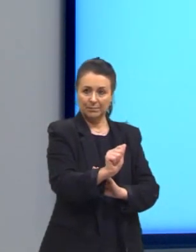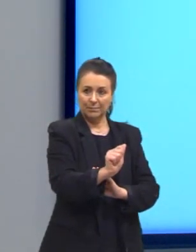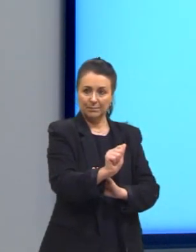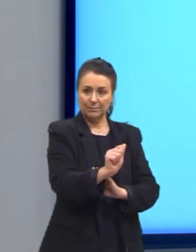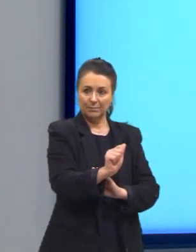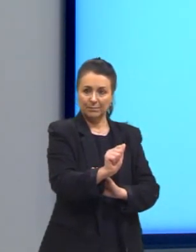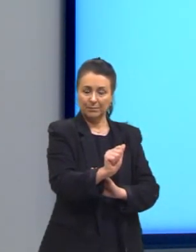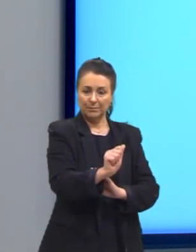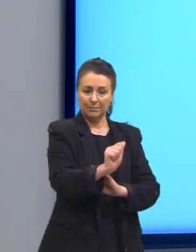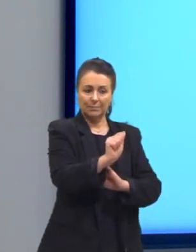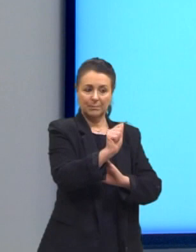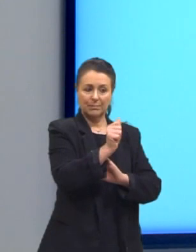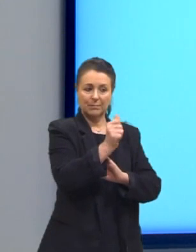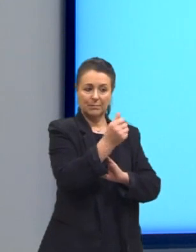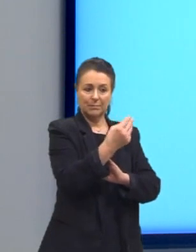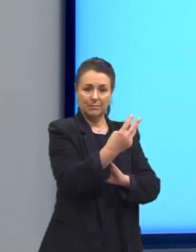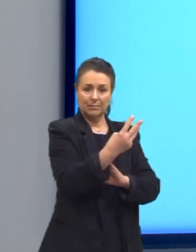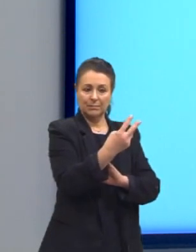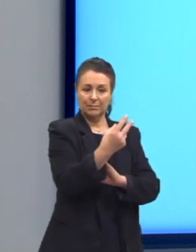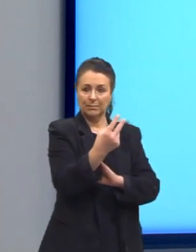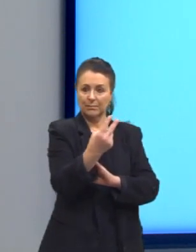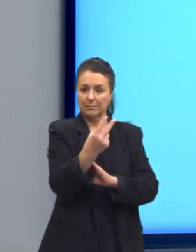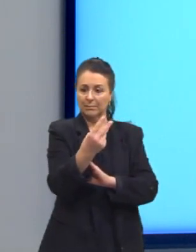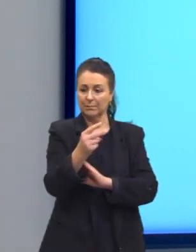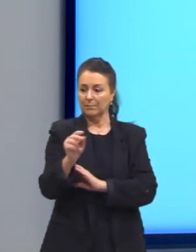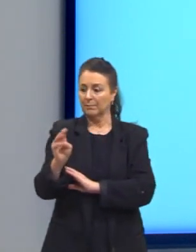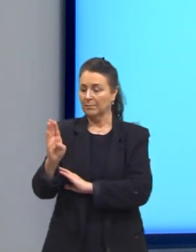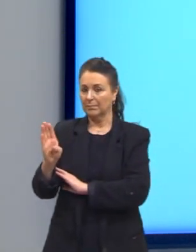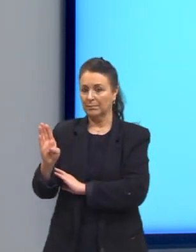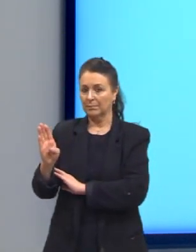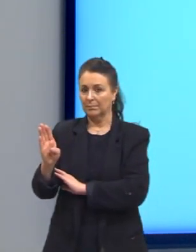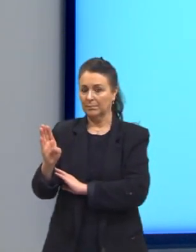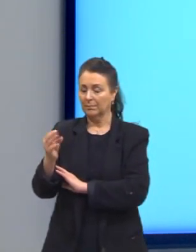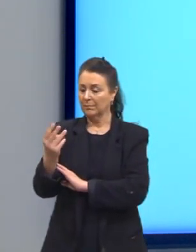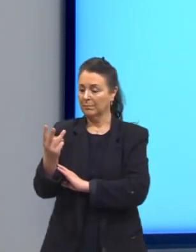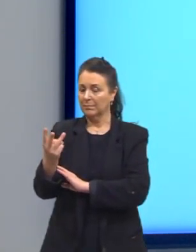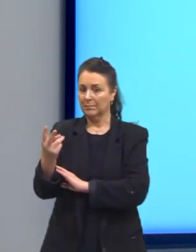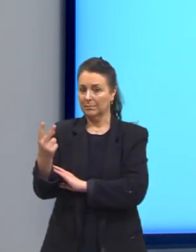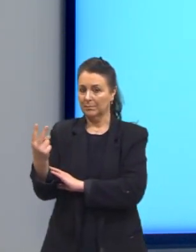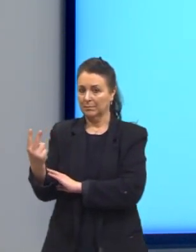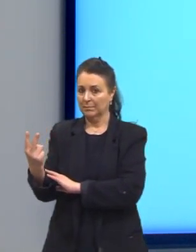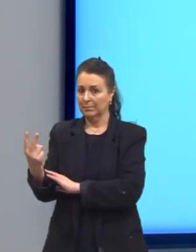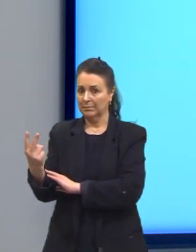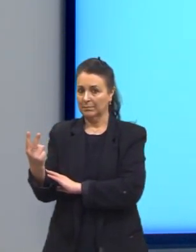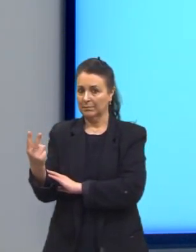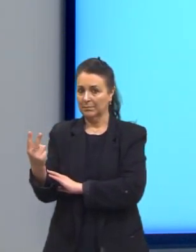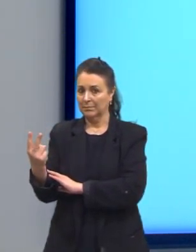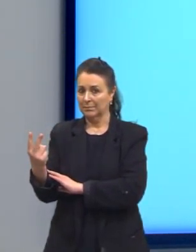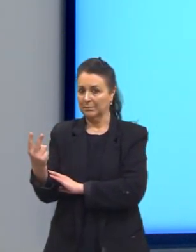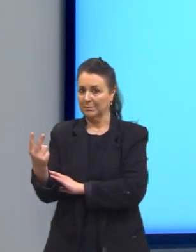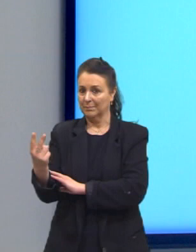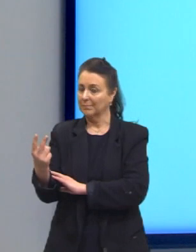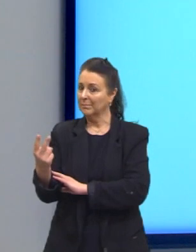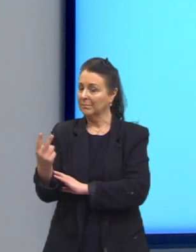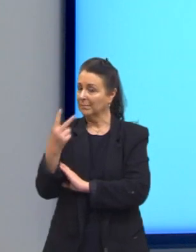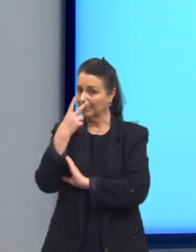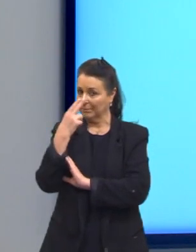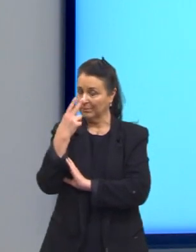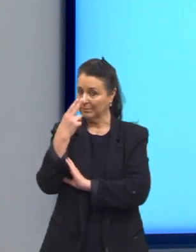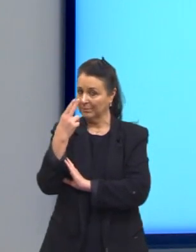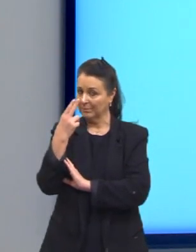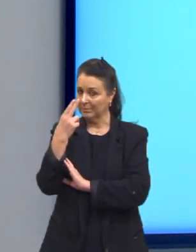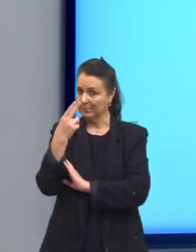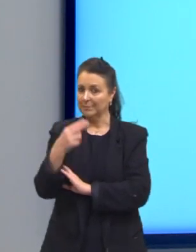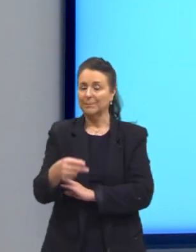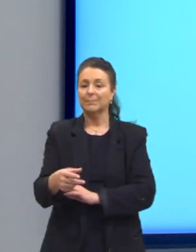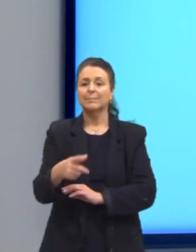matriz 3 por 2 e matriz B também 3 por 2 então a ordem é a mesma agora se